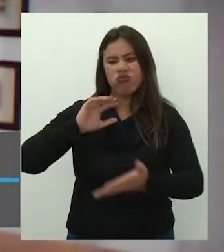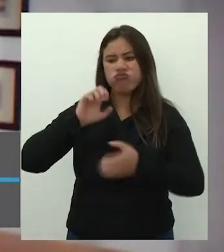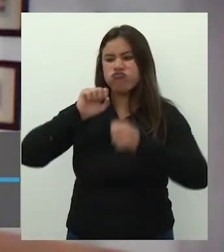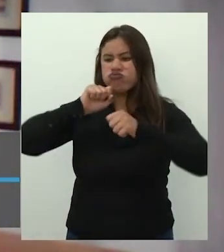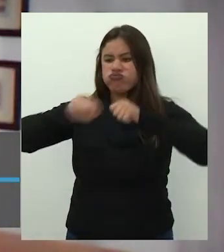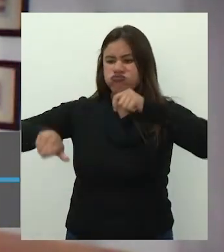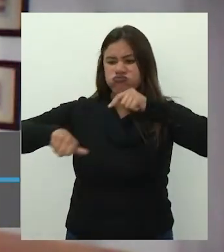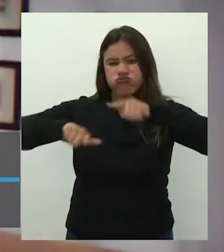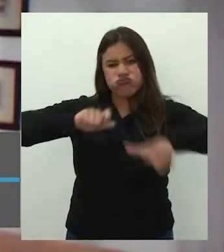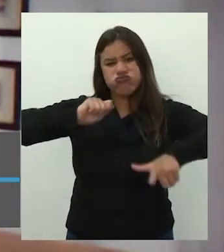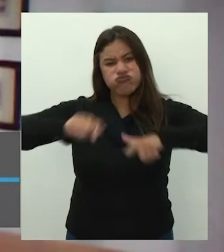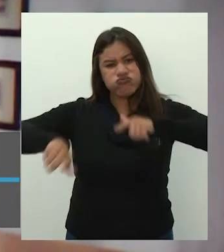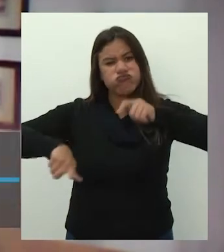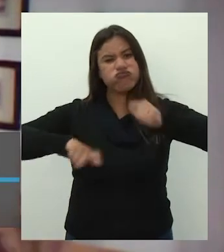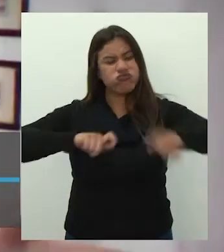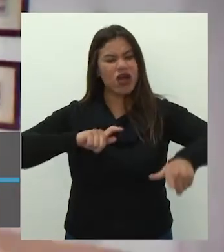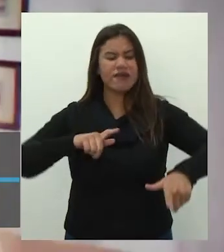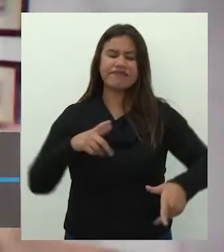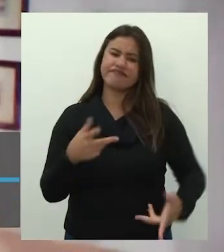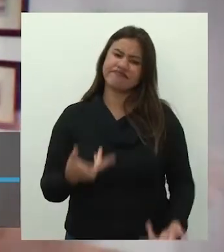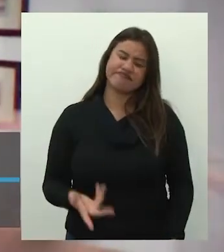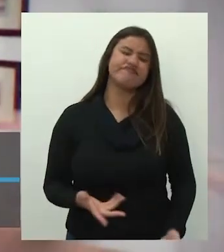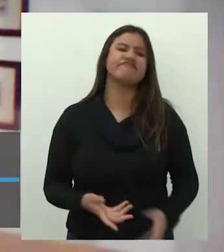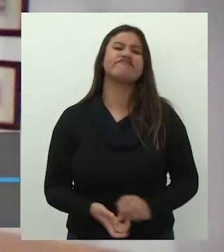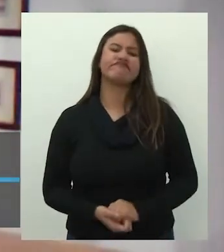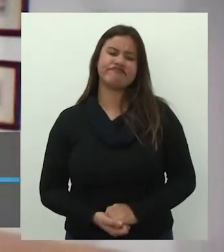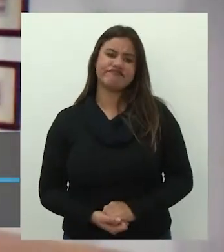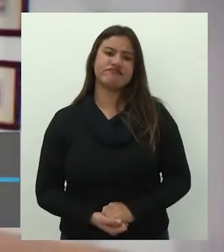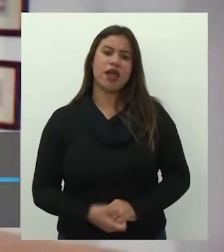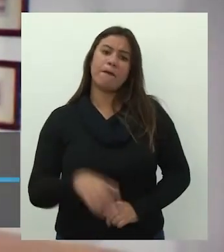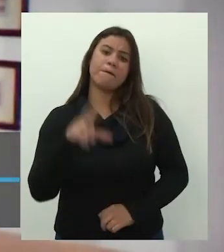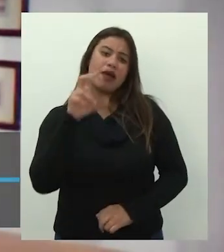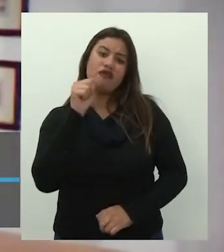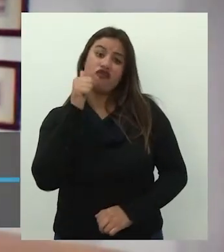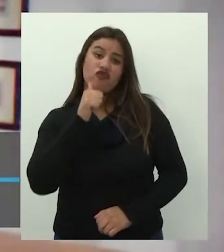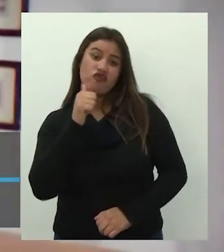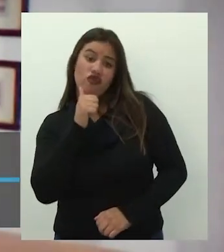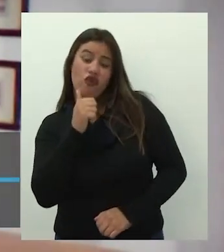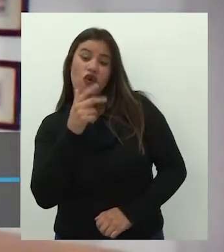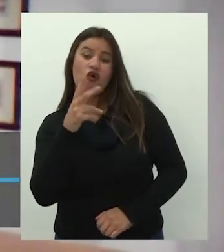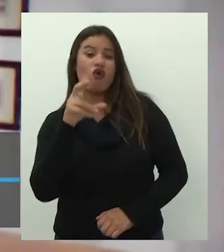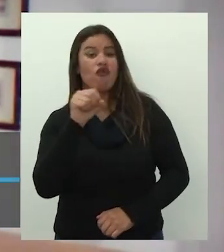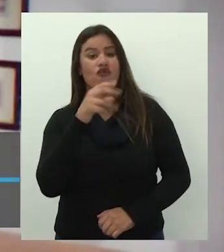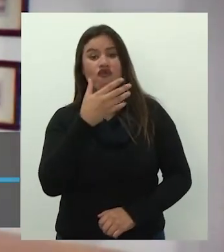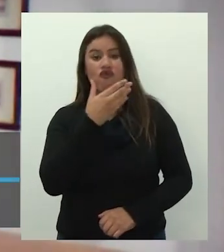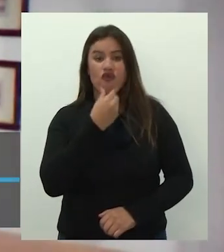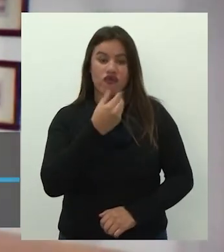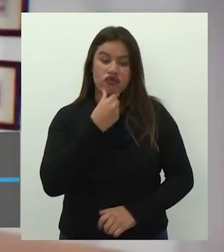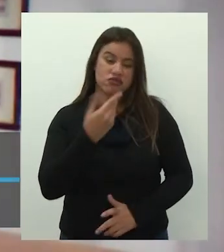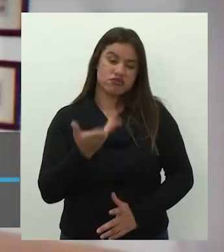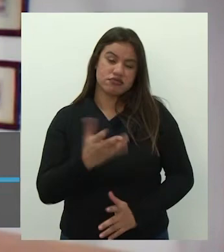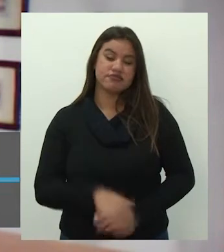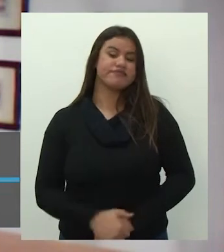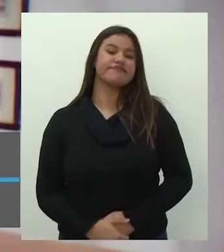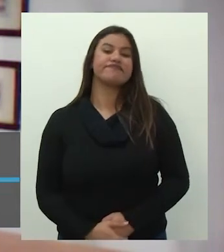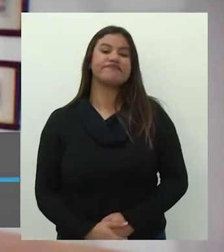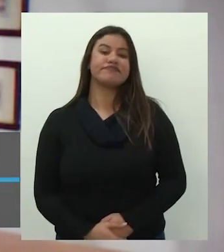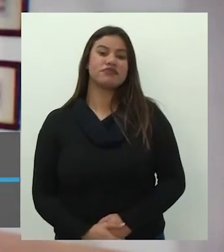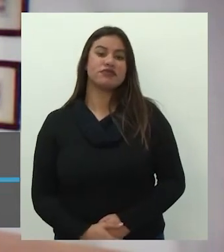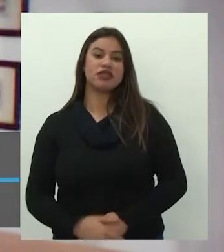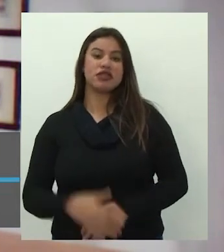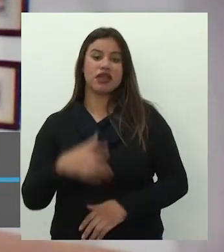para a vó, ou sei lá, para o avô, né? Enfim, eu estou dando só um exemplo. E a pessoa,